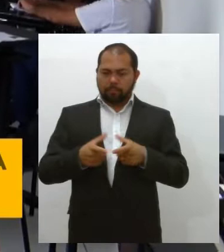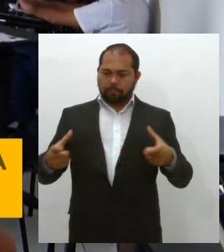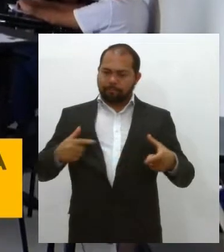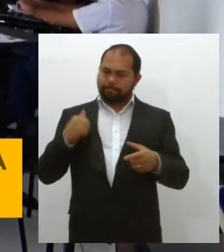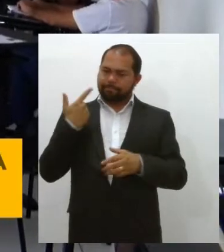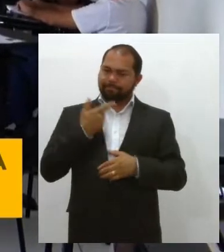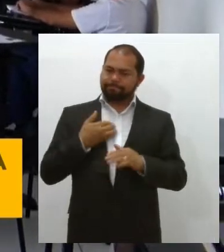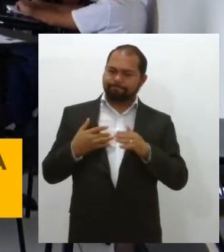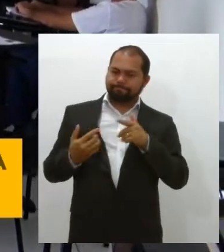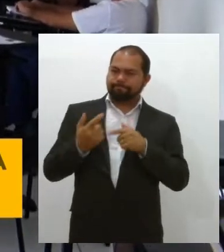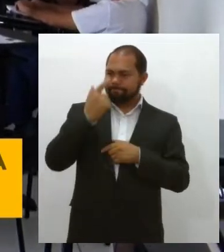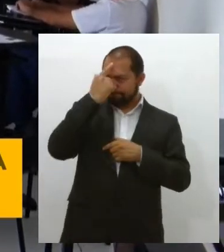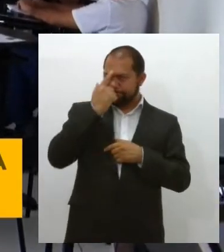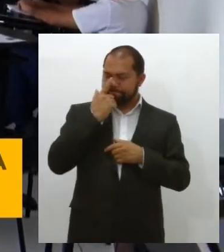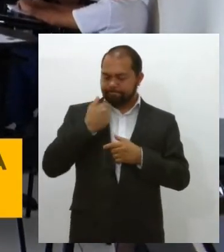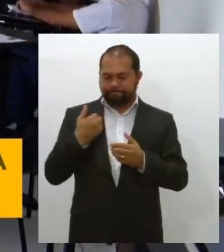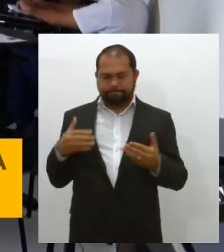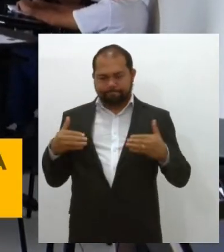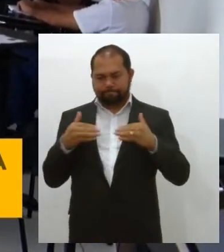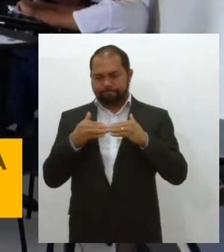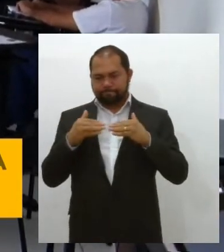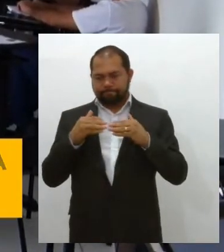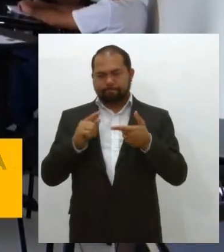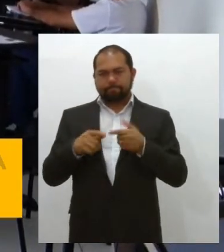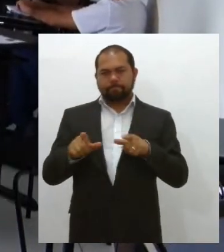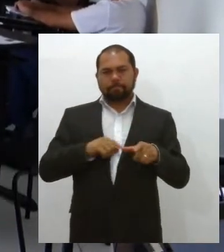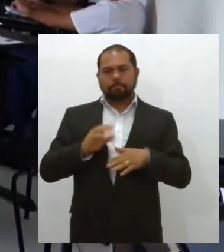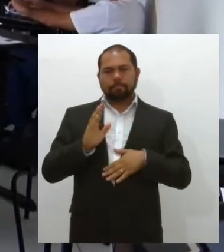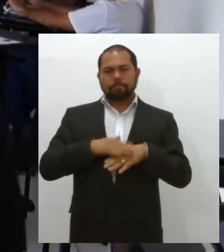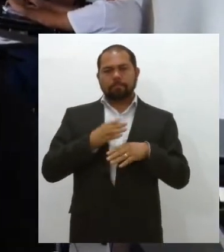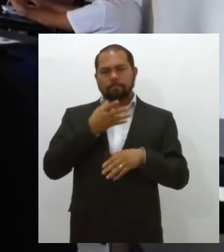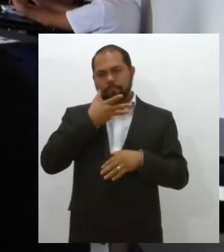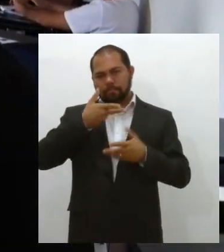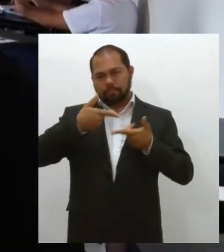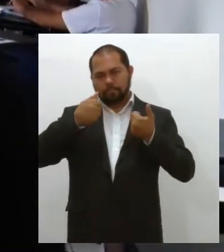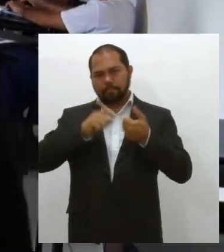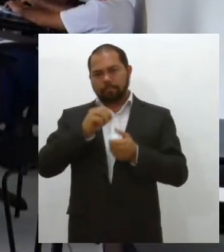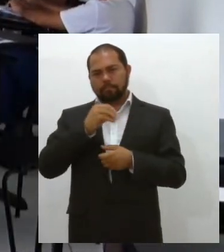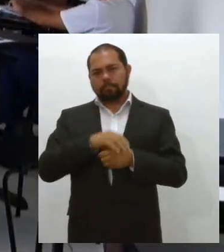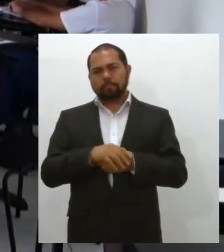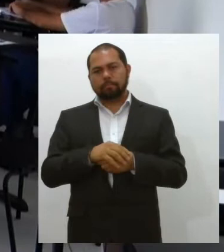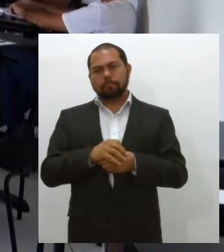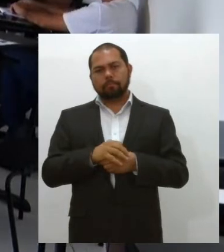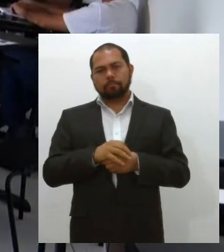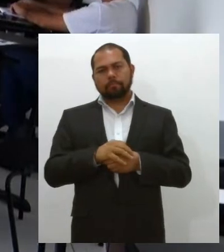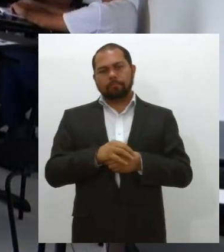produtividade e enriquecer mais ainda nosso portfólio de conteúdo.